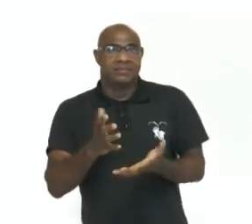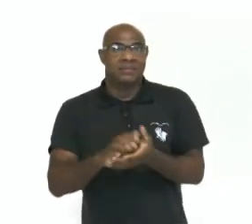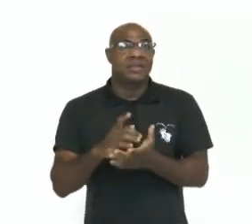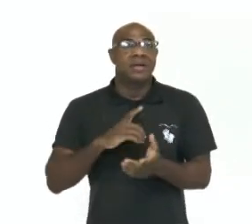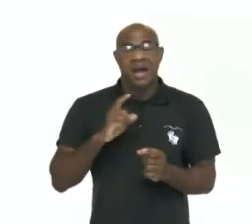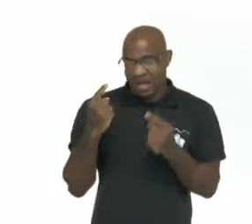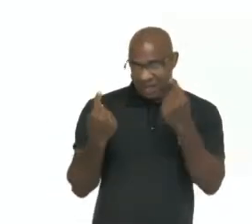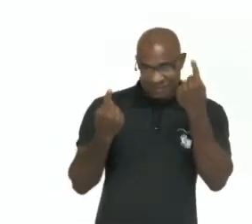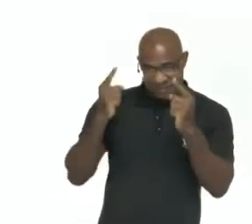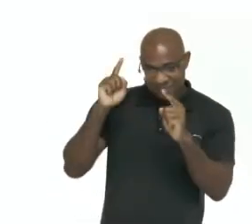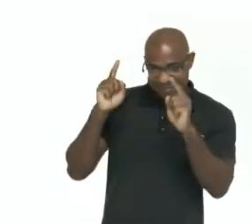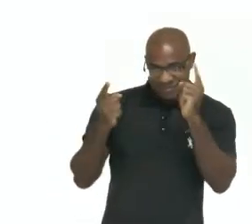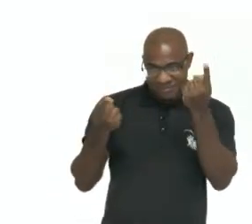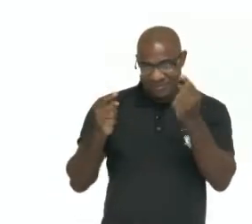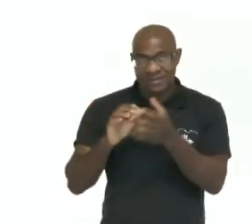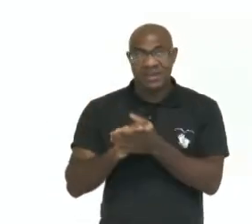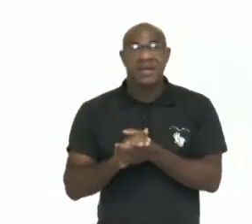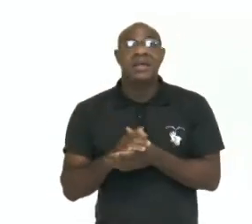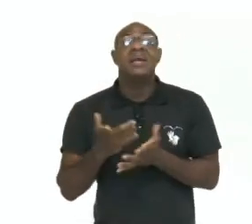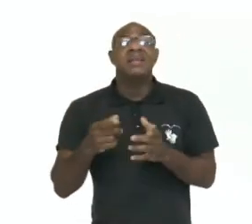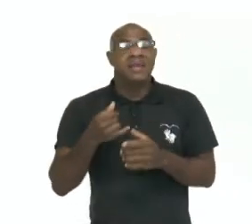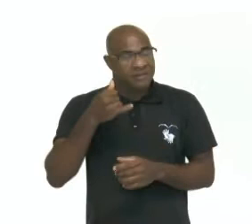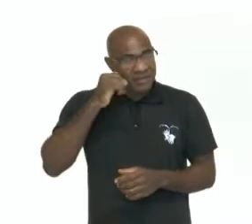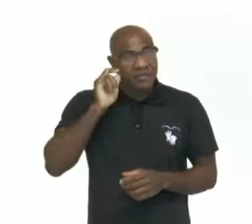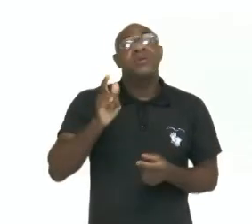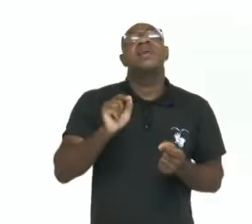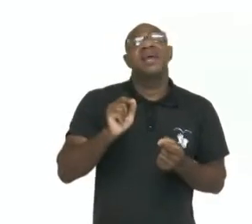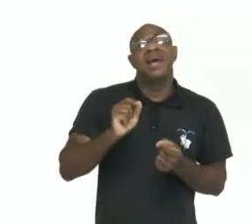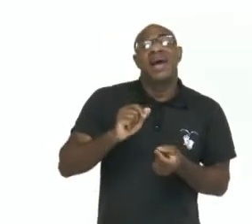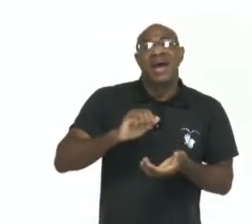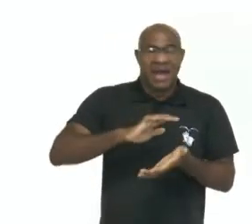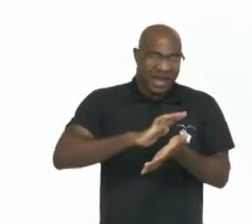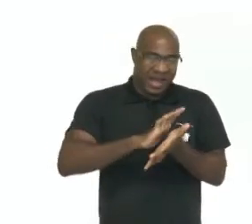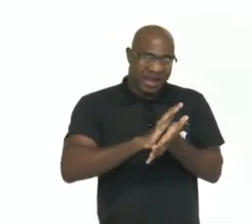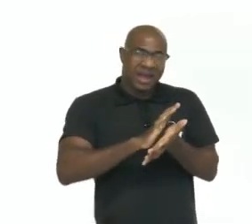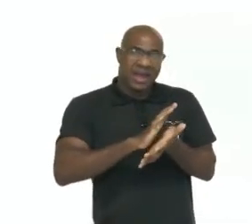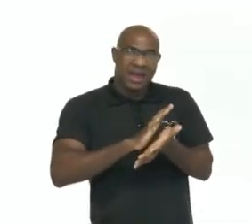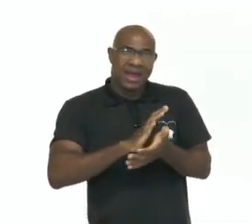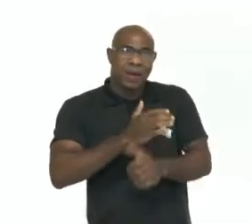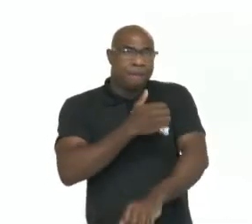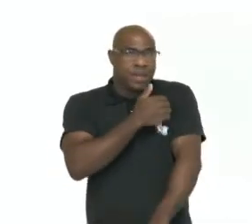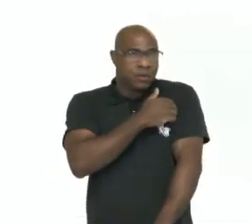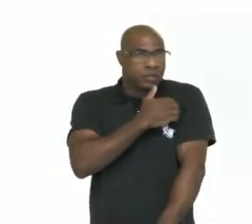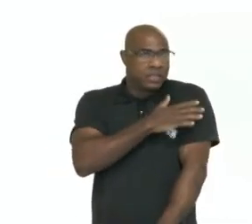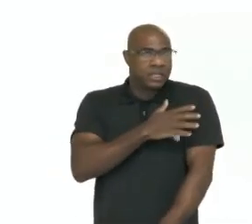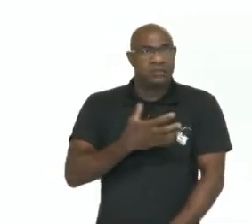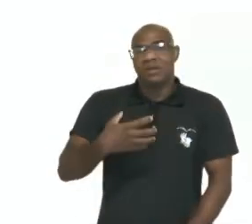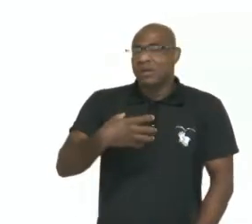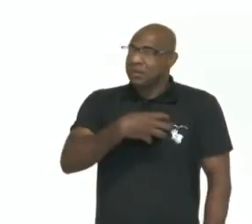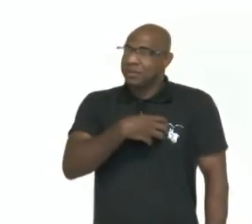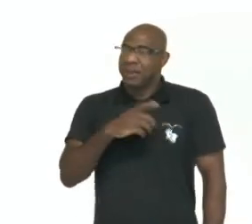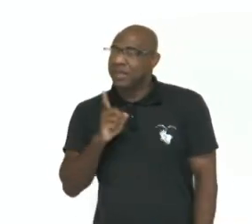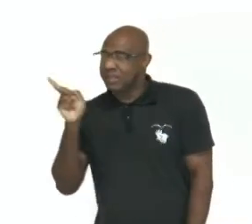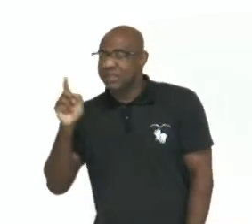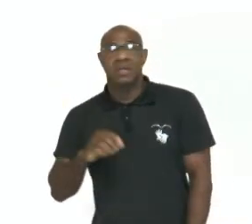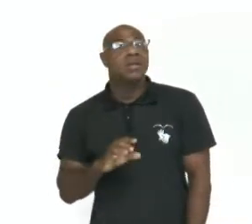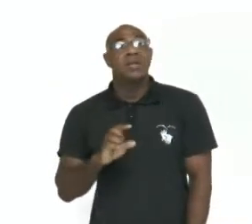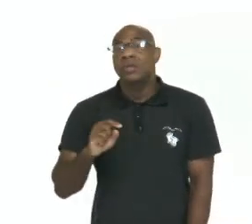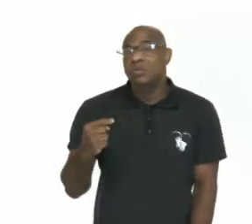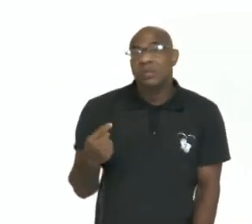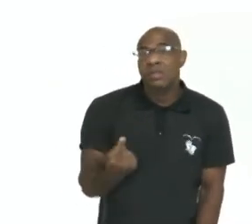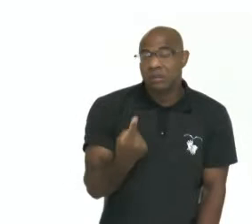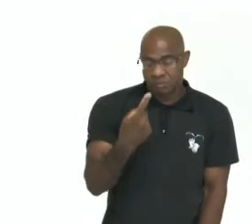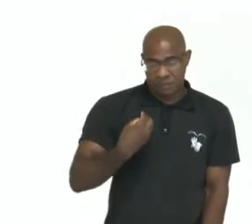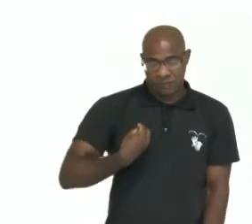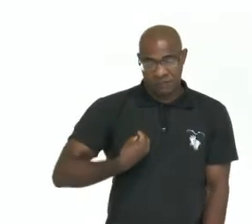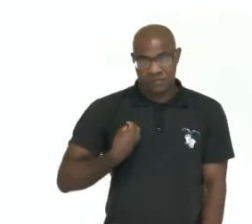a tolerância racial reinante na sociedade baiana. Afirma também que lá se tem não apenas uma intensa